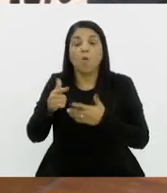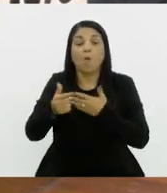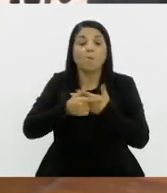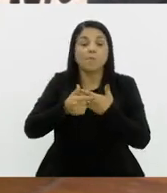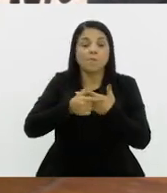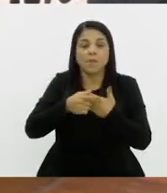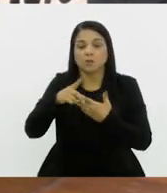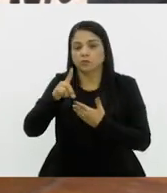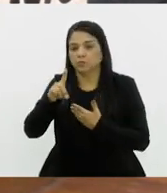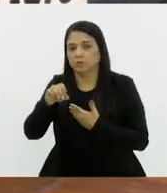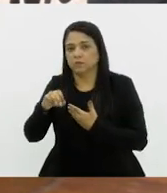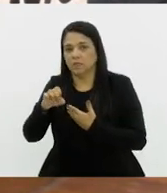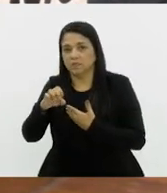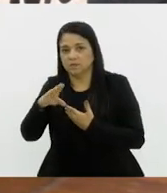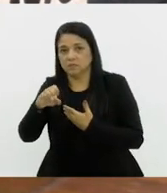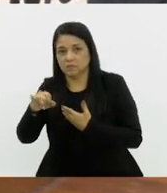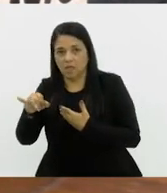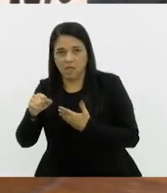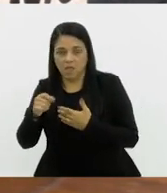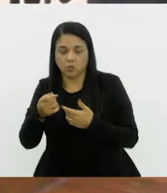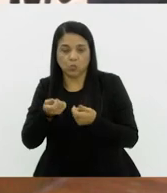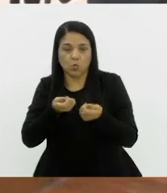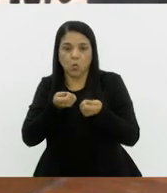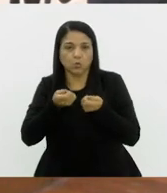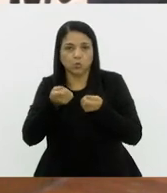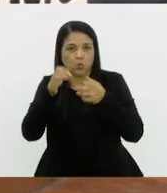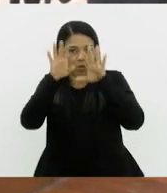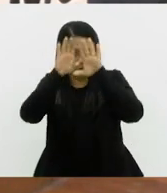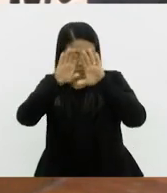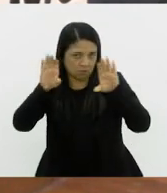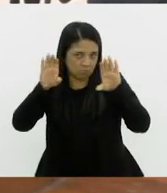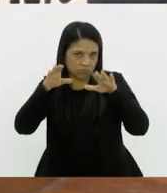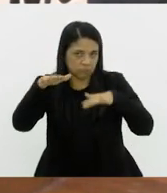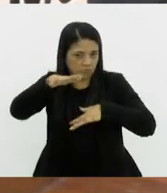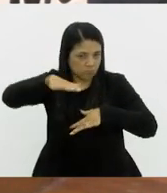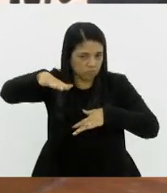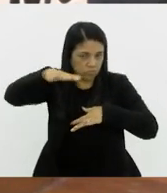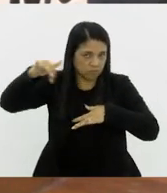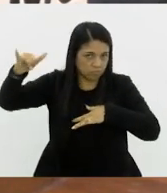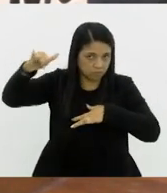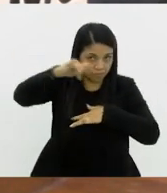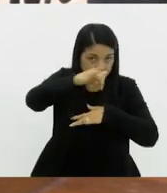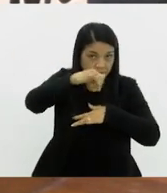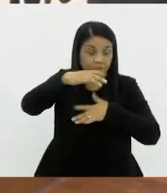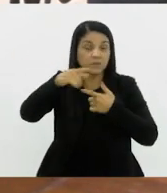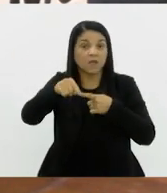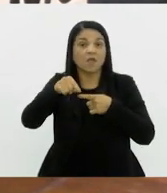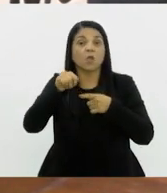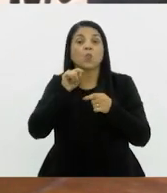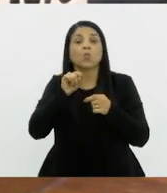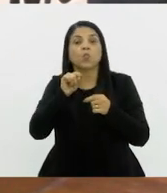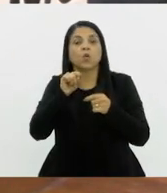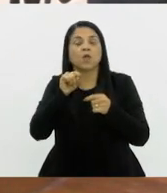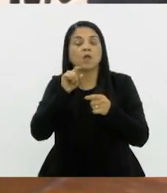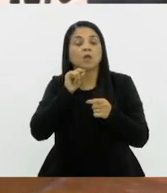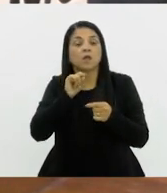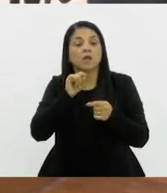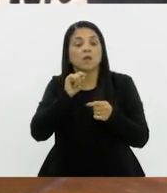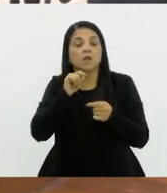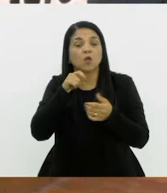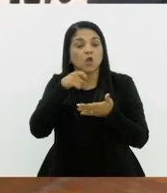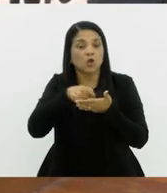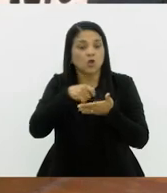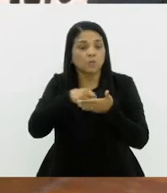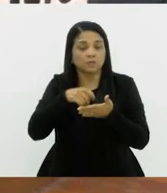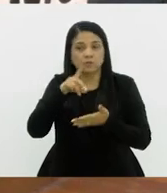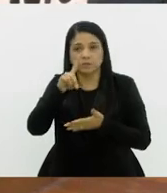questionando o DSEA, né, no ponto de vista do controle do espaço aéreo, mas sim do controle do espaço aéreo no que diz respeito à produção de ruído. Né? Isso.